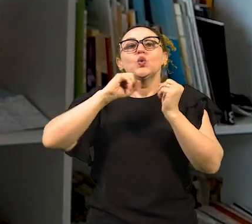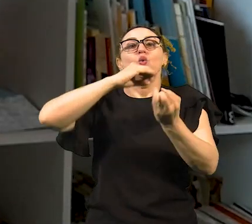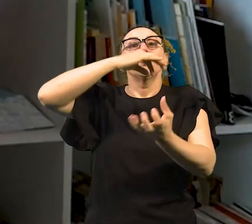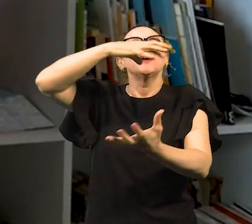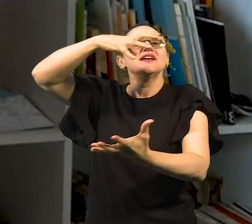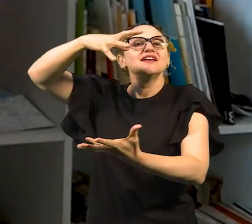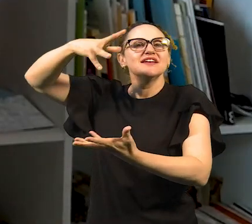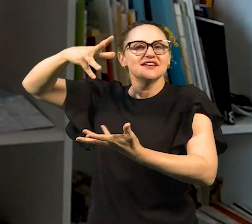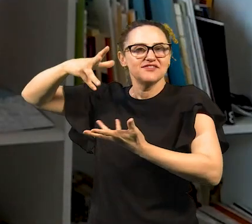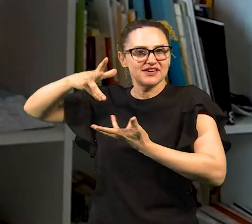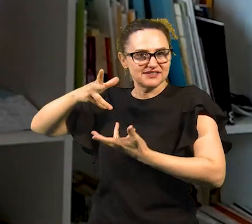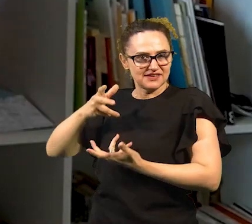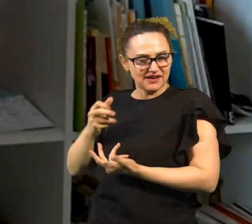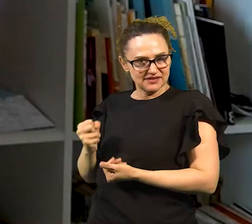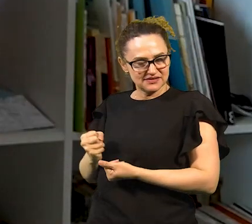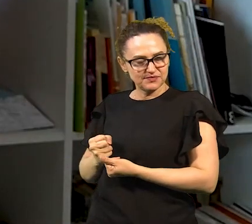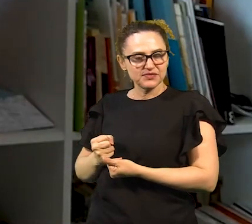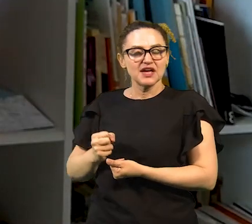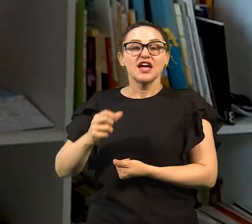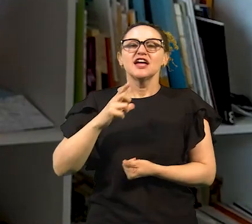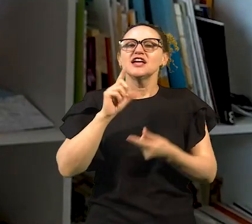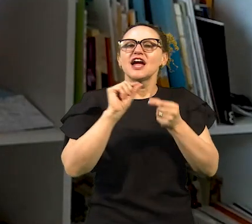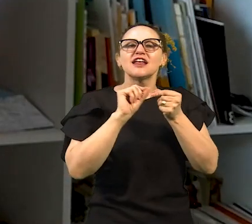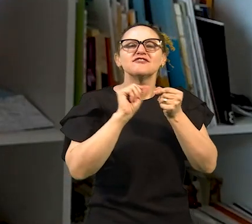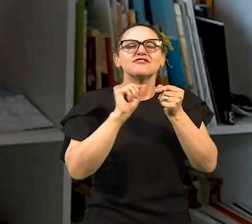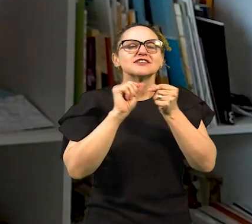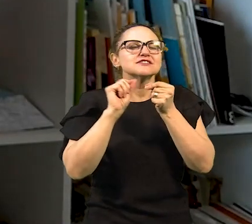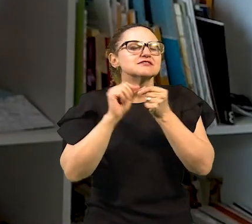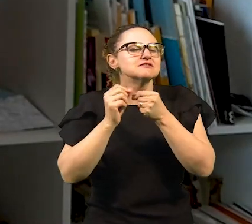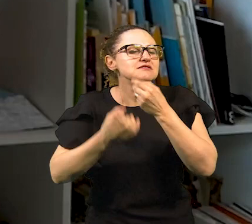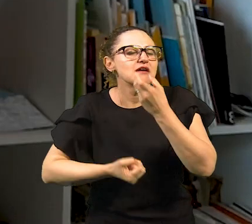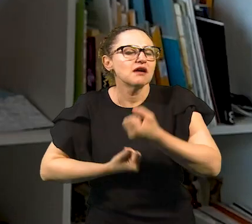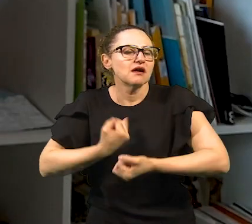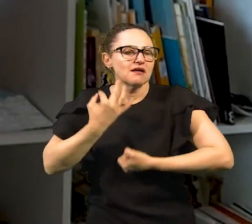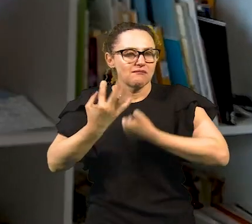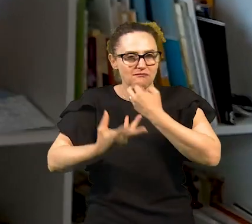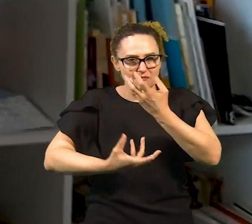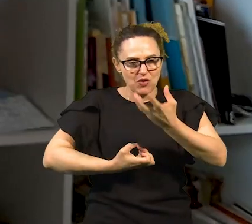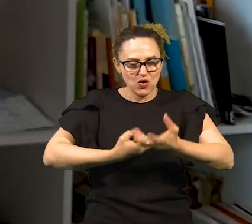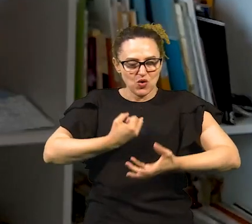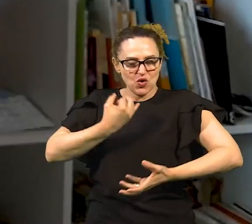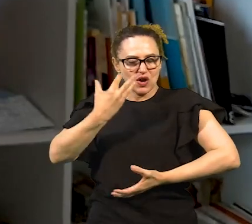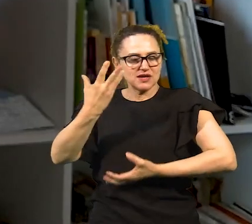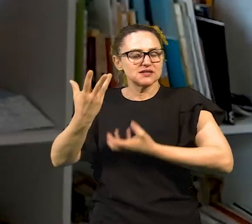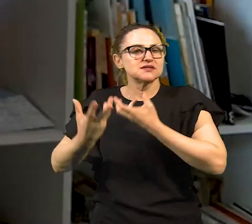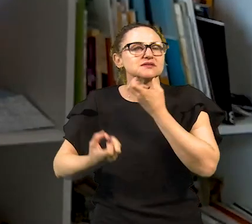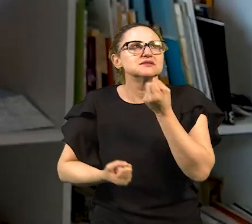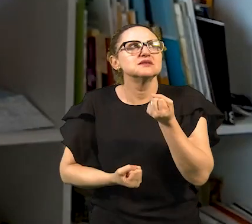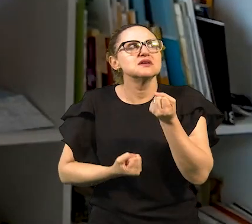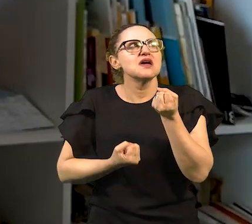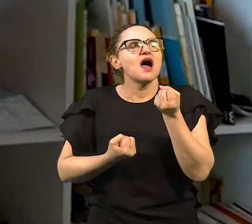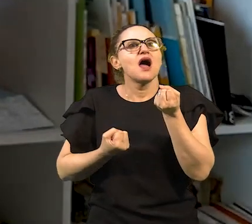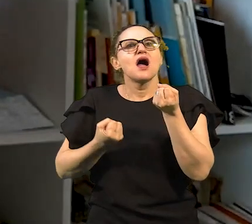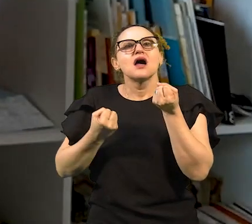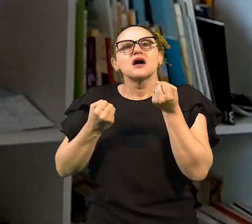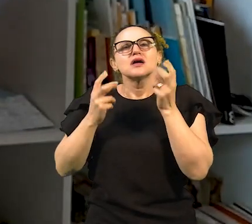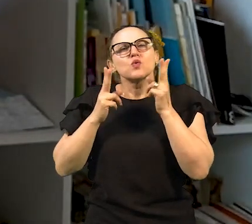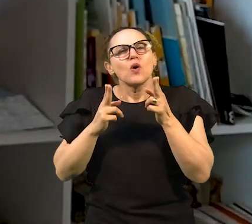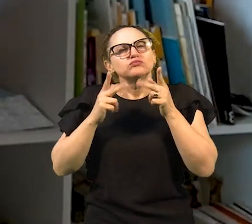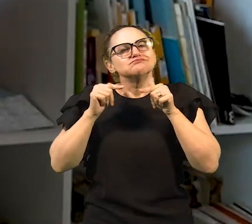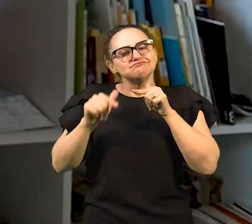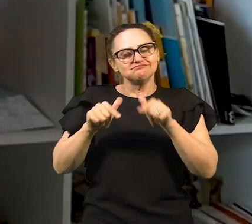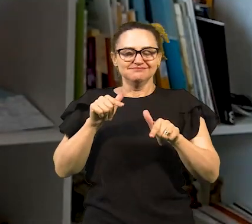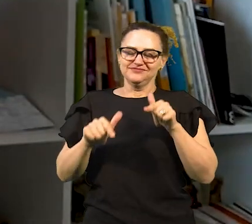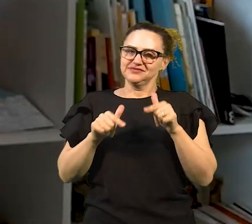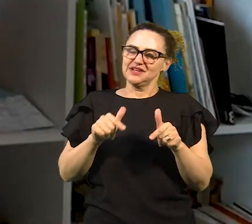Né? E um desses temas é exatamente o fazer poesia, visto agora como um processo, visto como um trabalho, o que fica muito claro